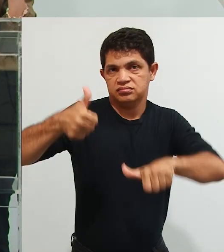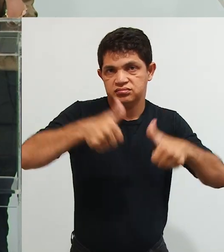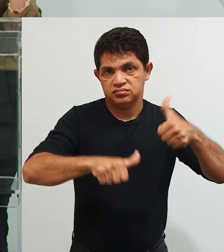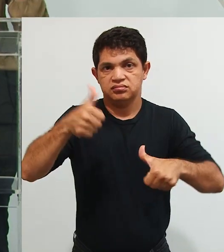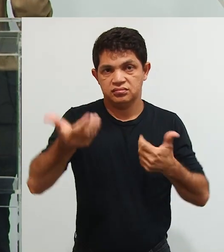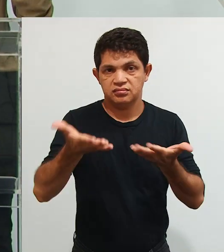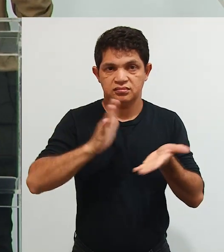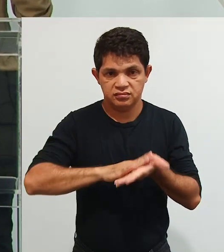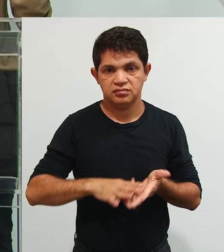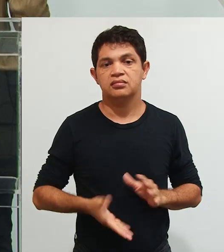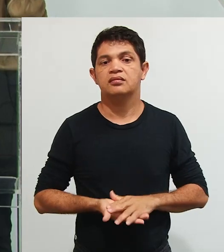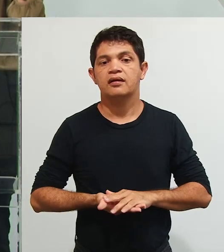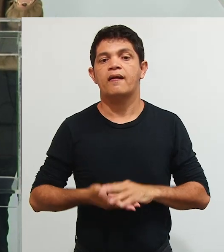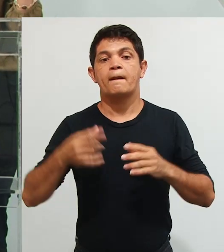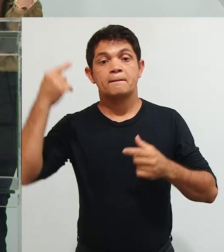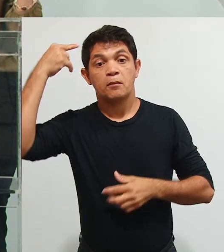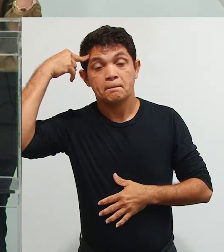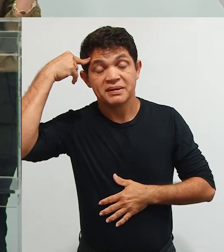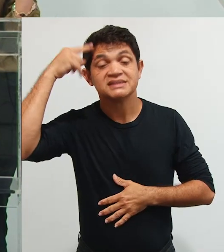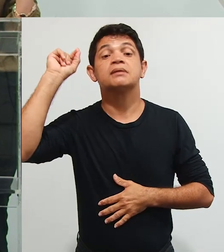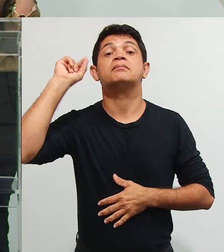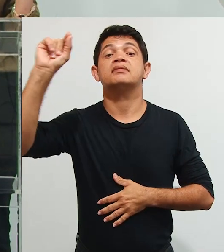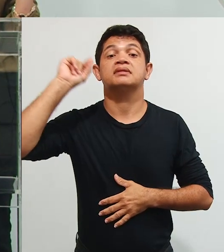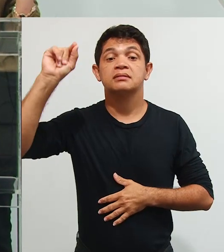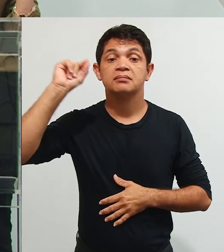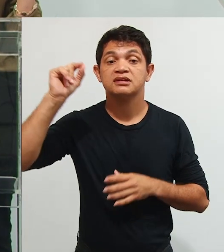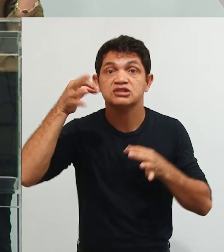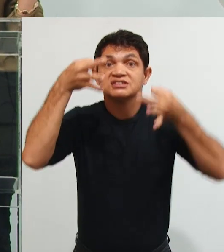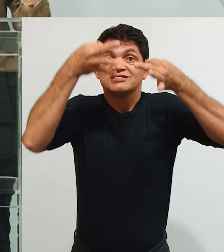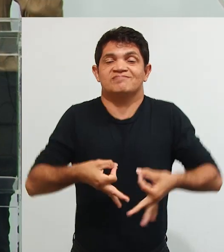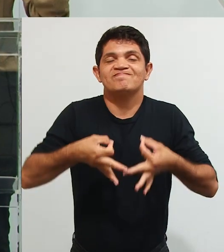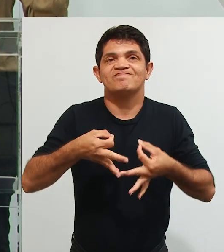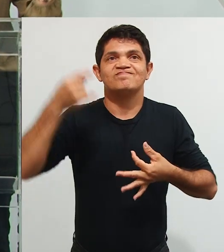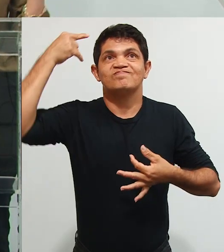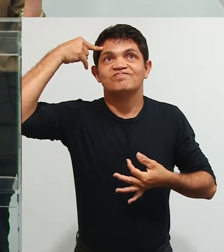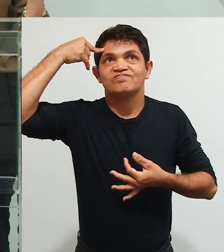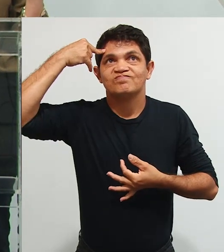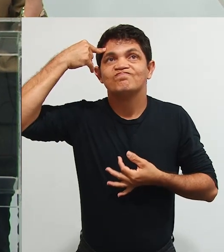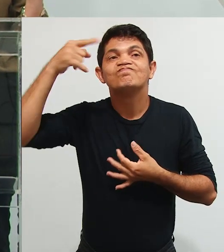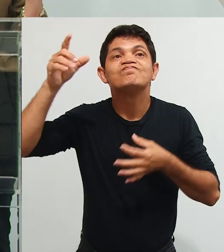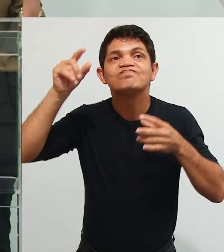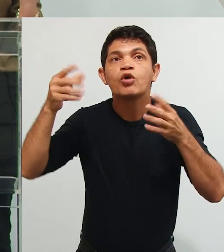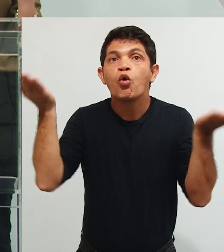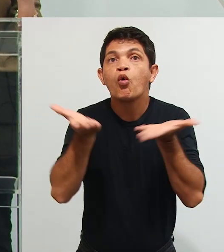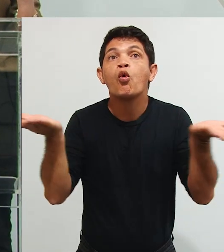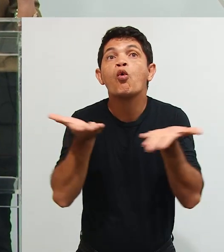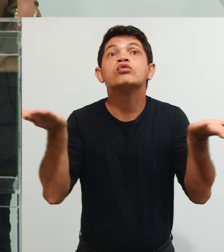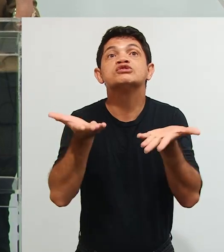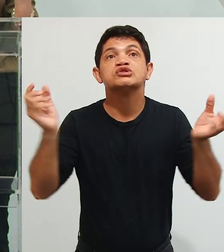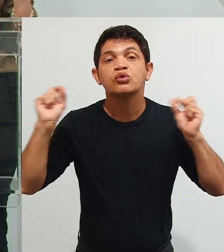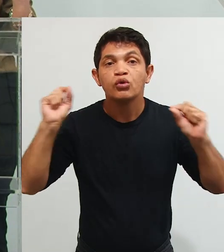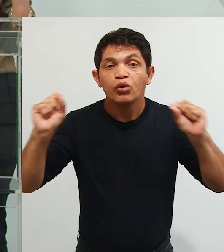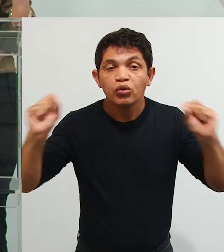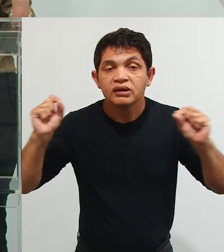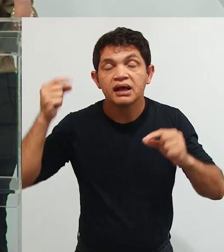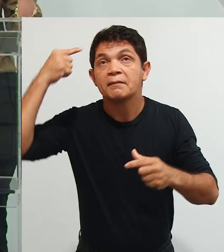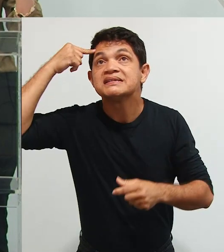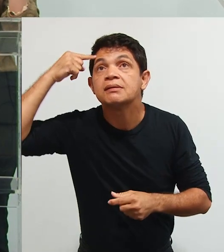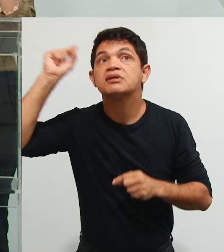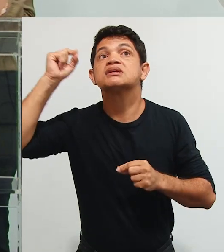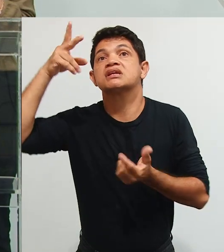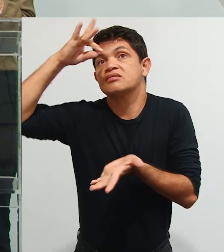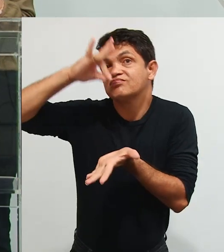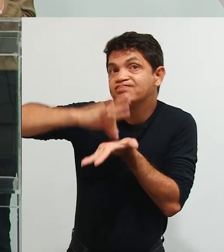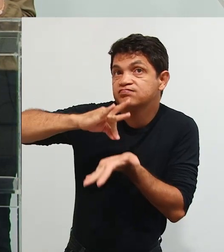é. É assim, o pensamento exatamente do que você estava fazendo antes com o que você vai fazer depois